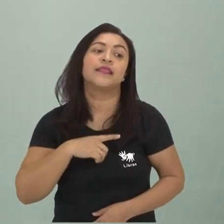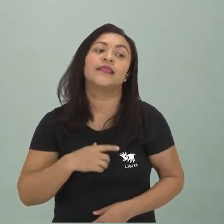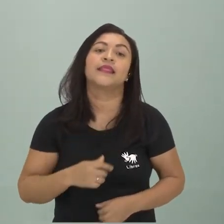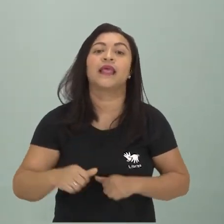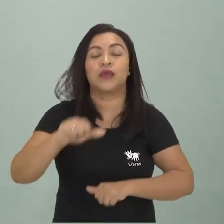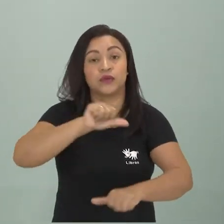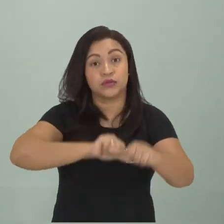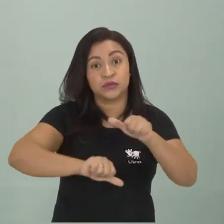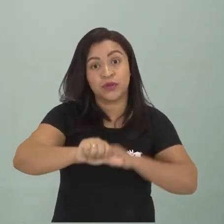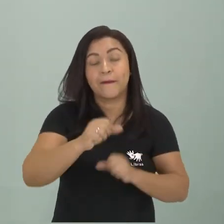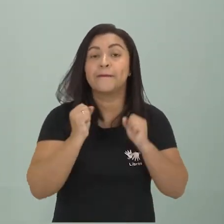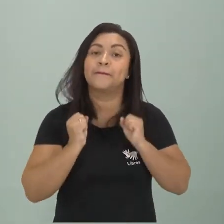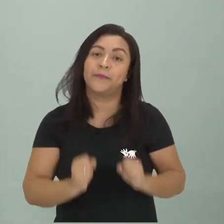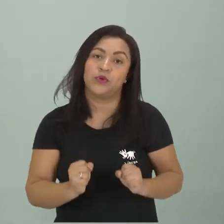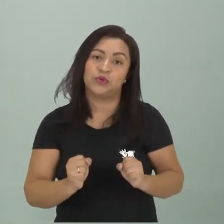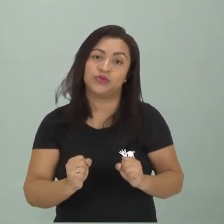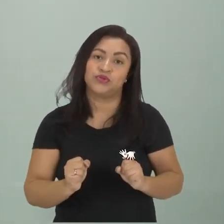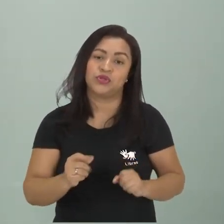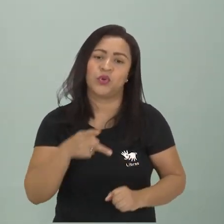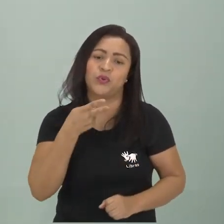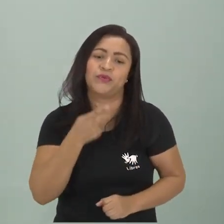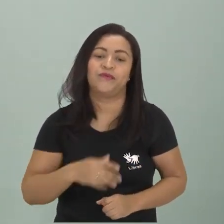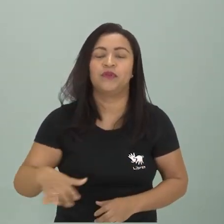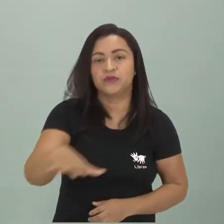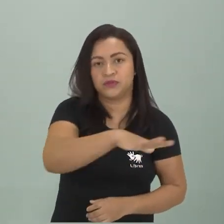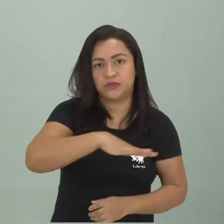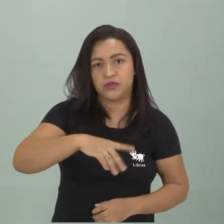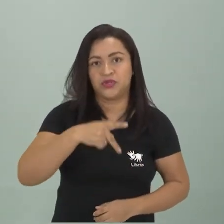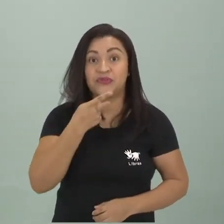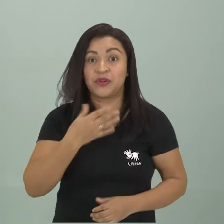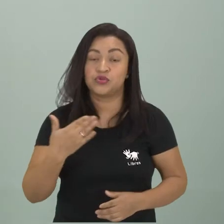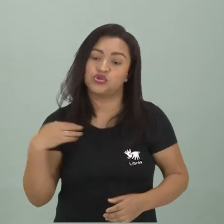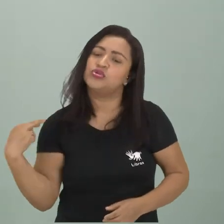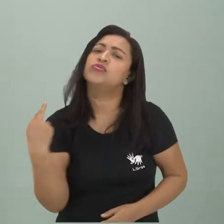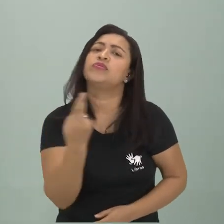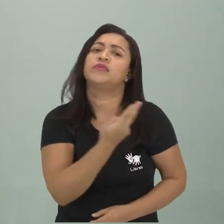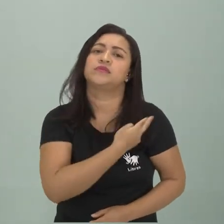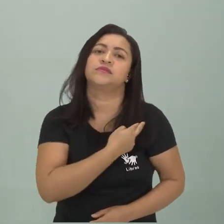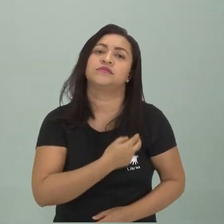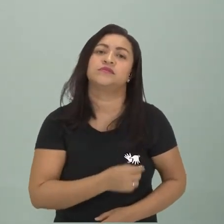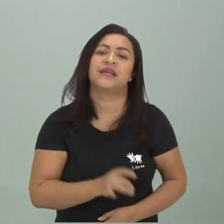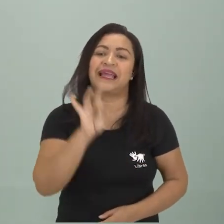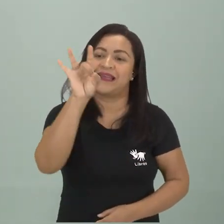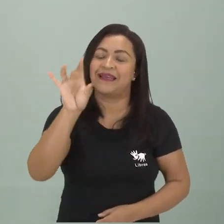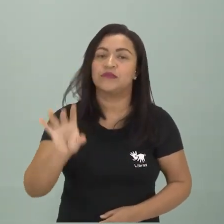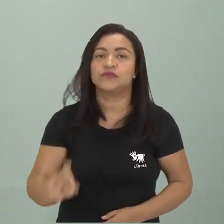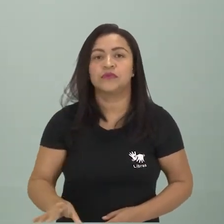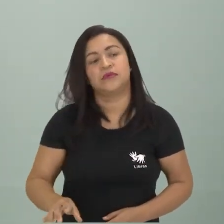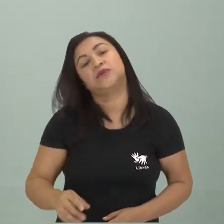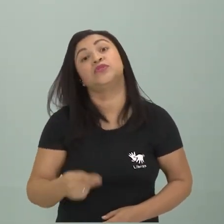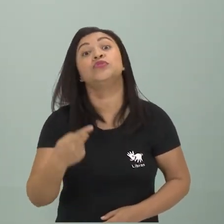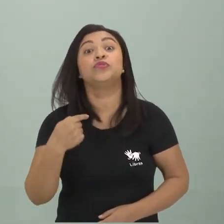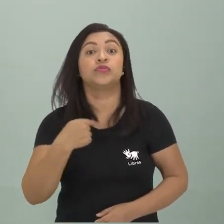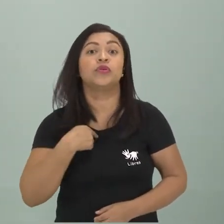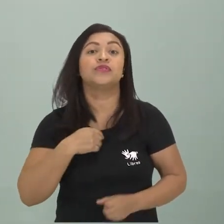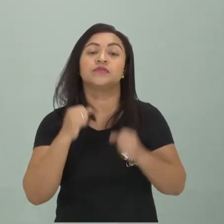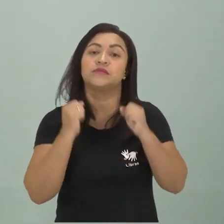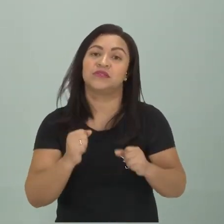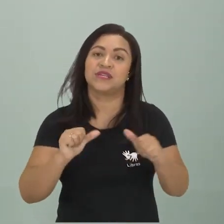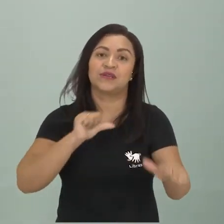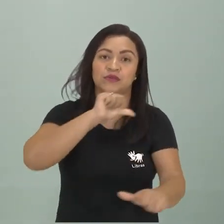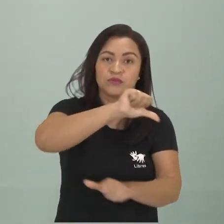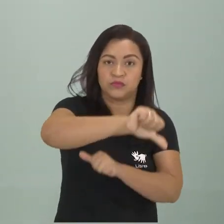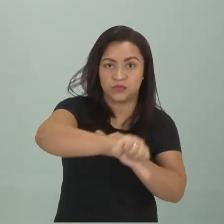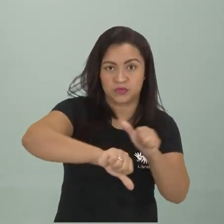eu digo a sociedade, somos nós. Nós temos a capacidade de interferir no meio em que nós nos encontramos